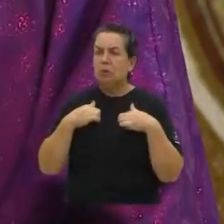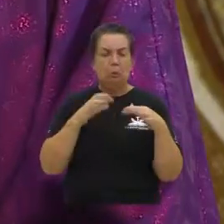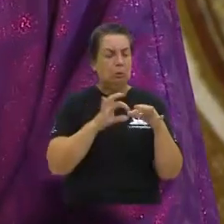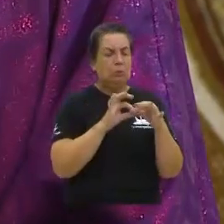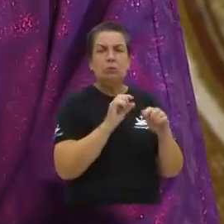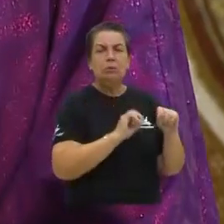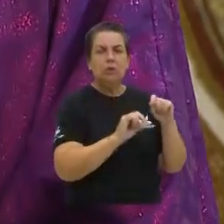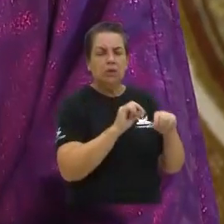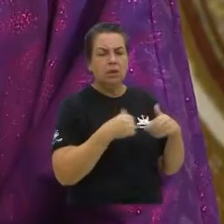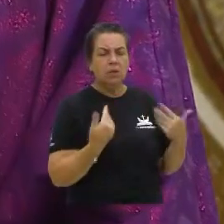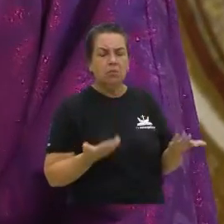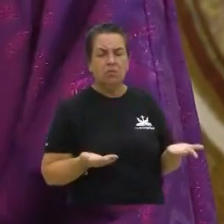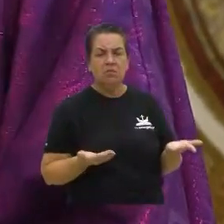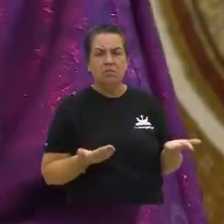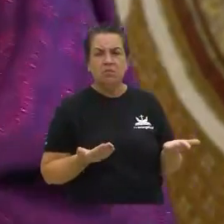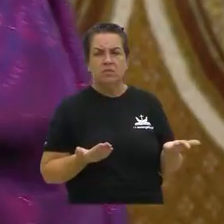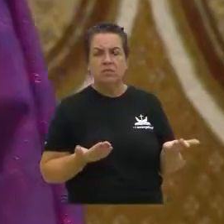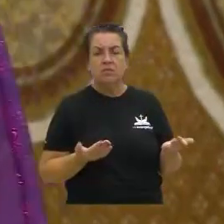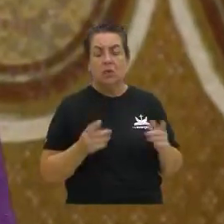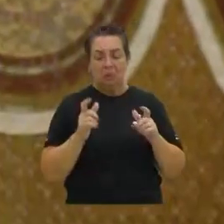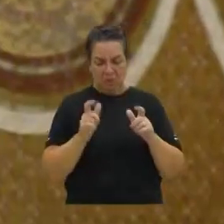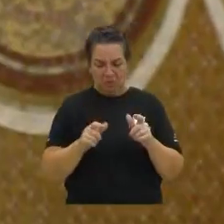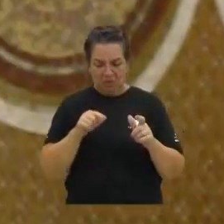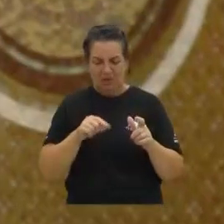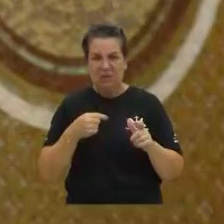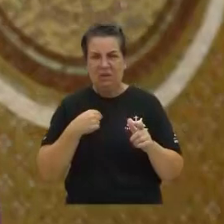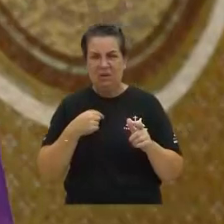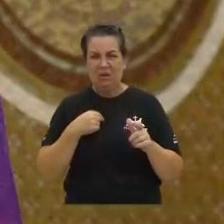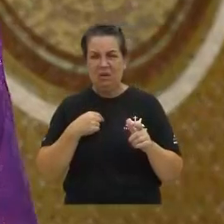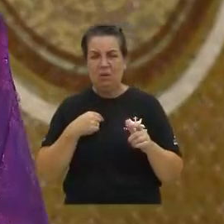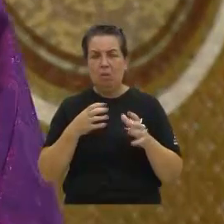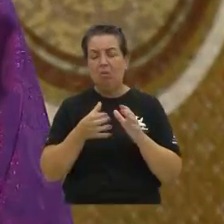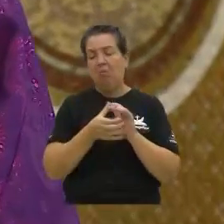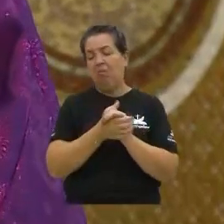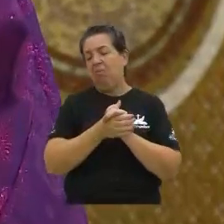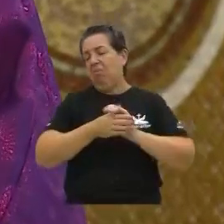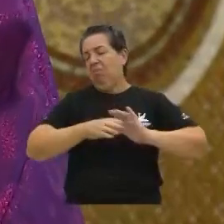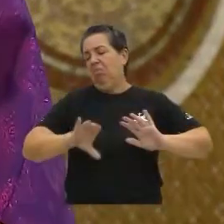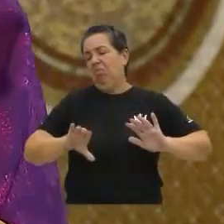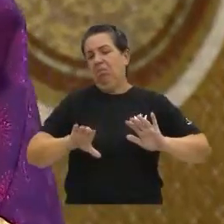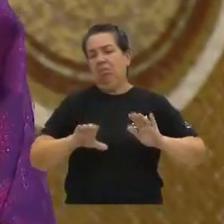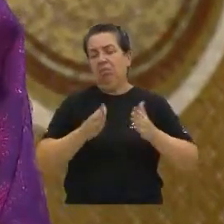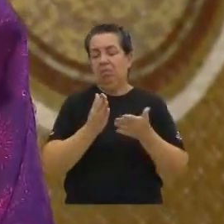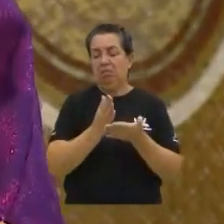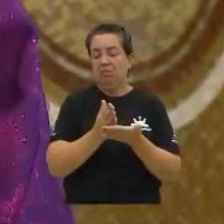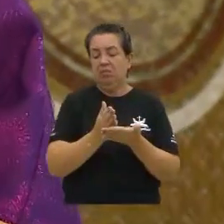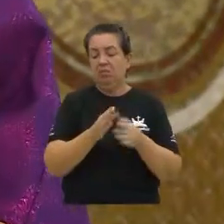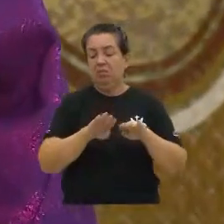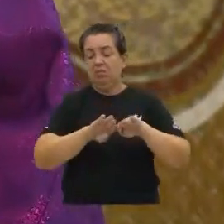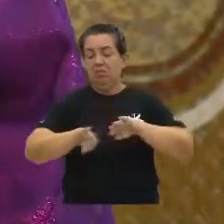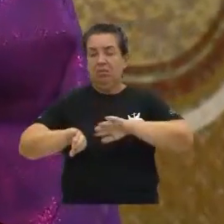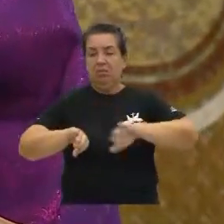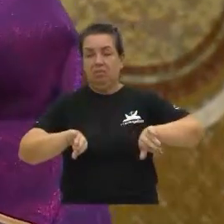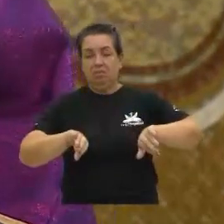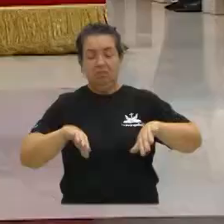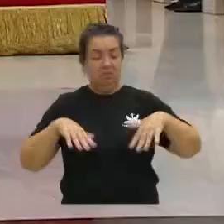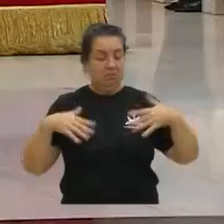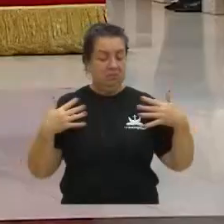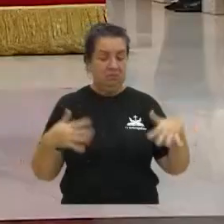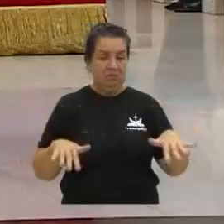unido? Onde que eu fui motivo de separação? Onde que eu fui motivo